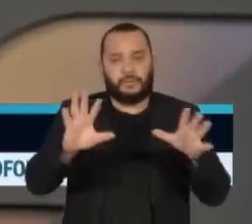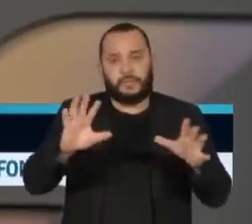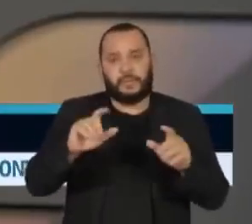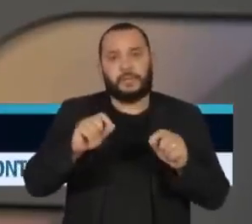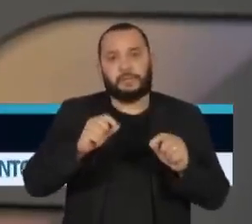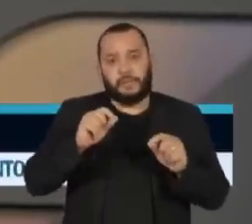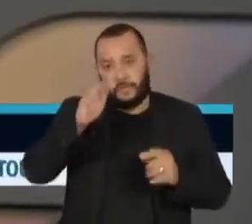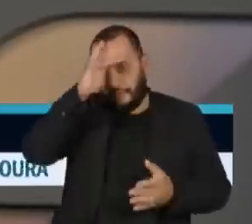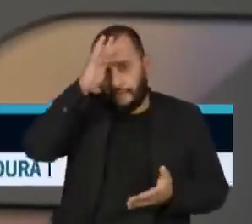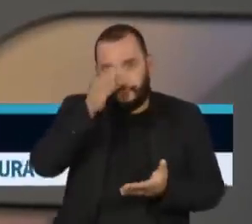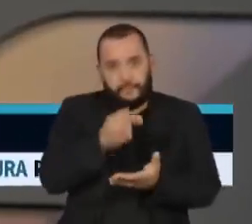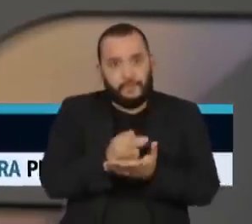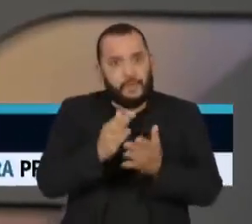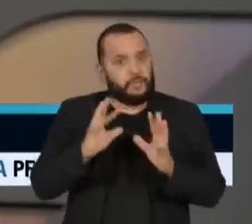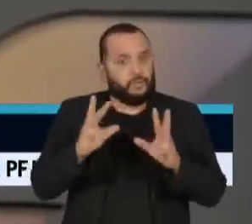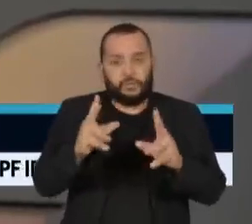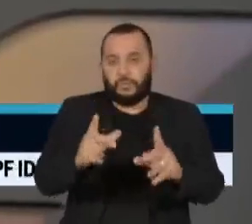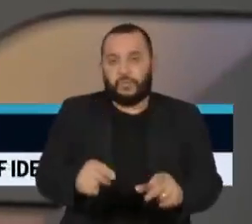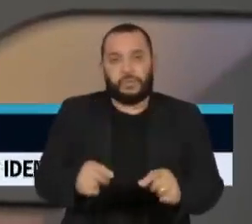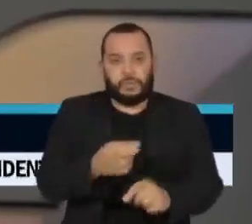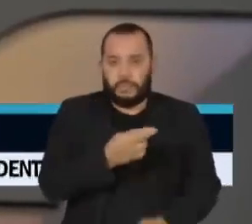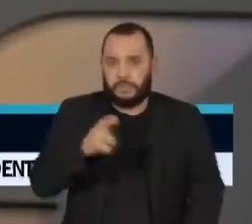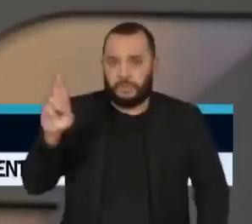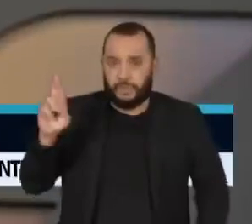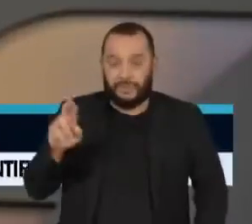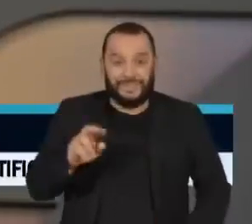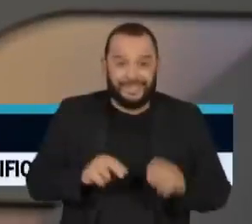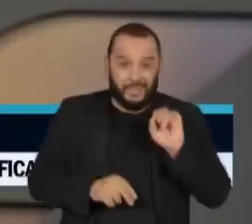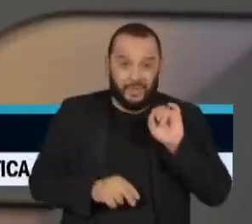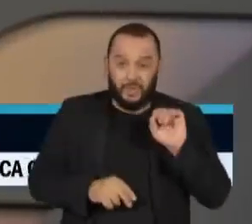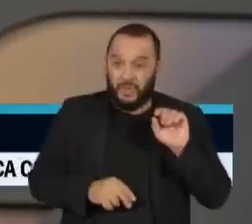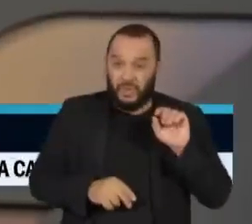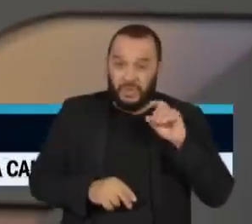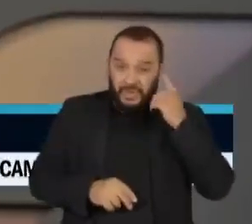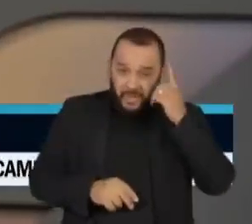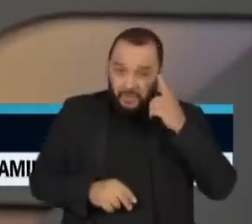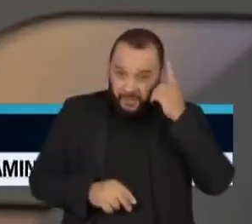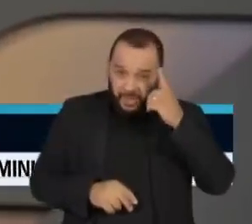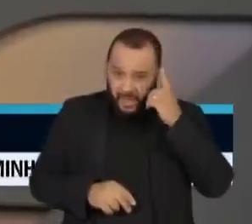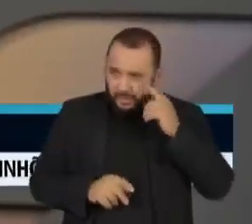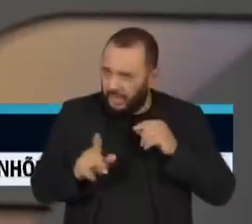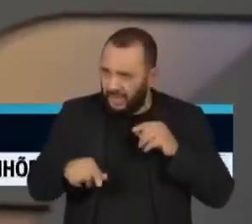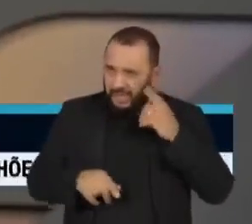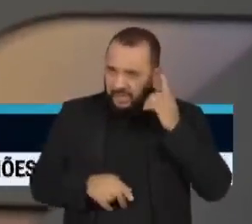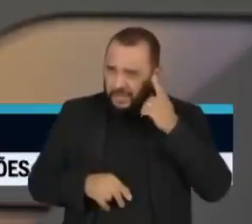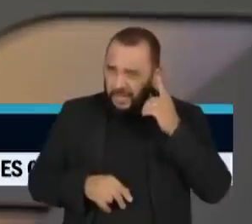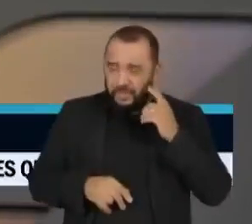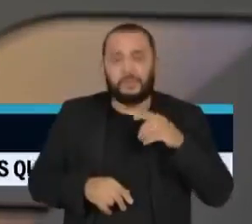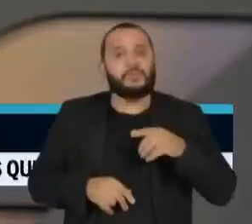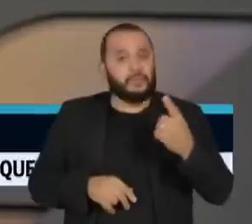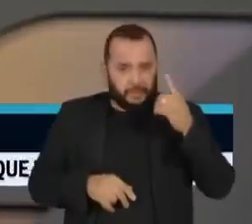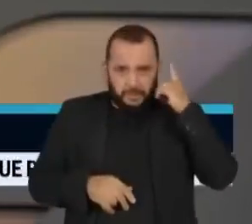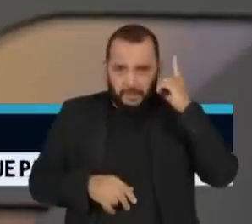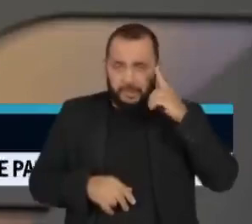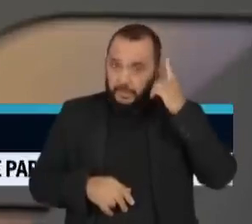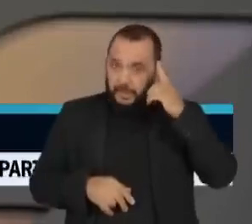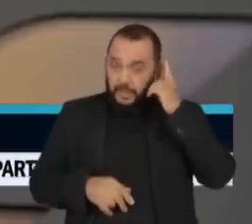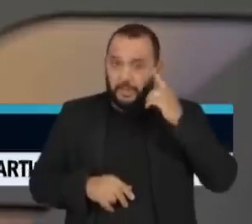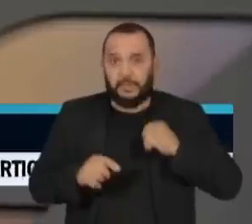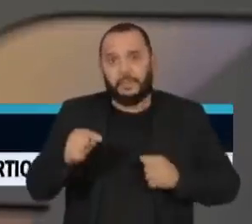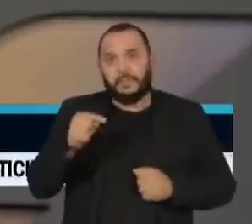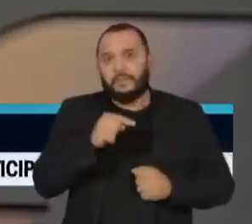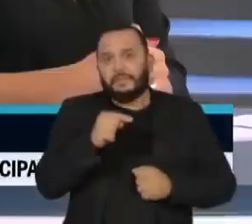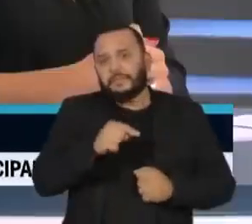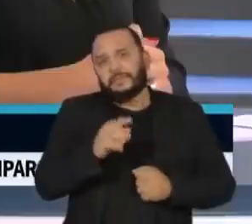de todas as religiões. Então, quando um deputado como esse, deputado, né? É um deputado. Quando um deputado como